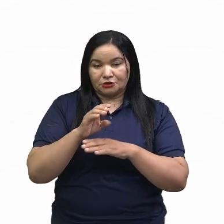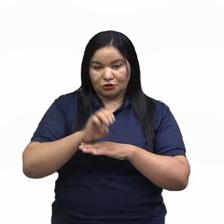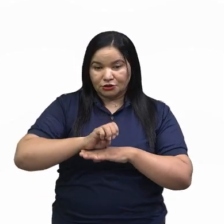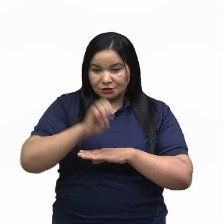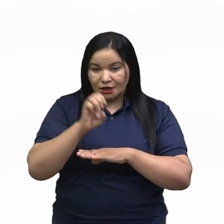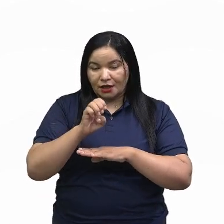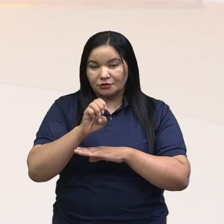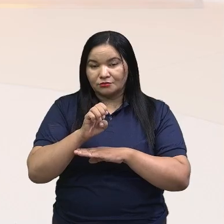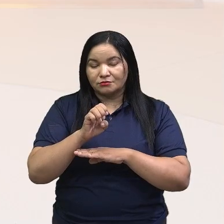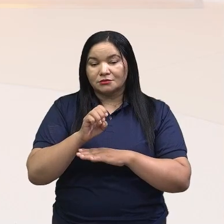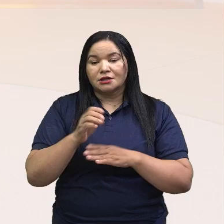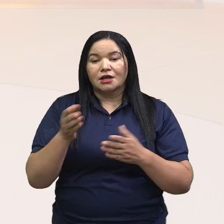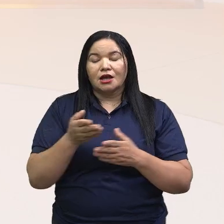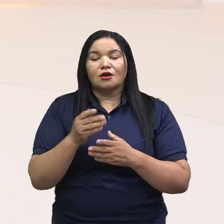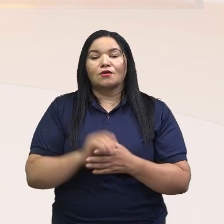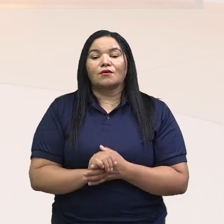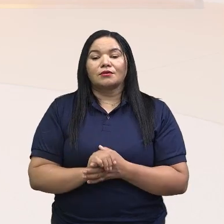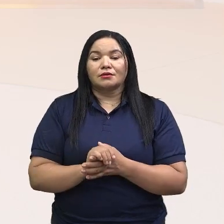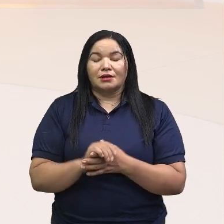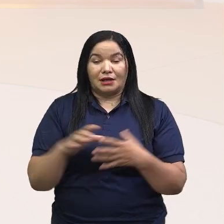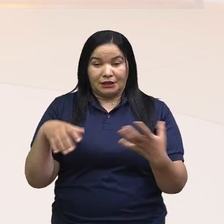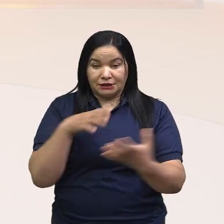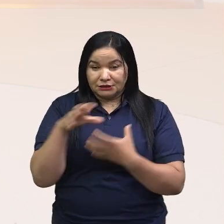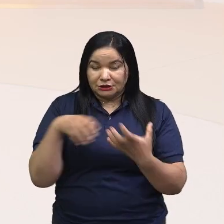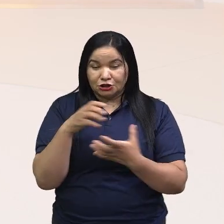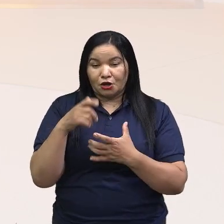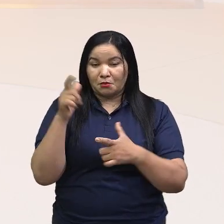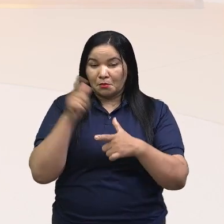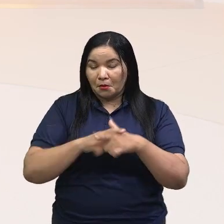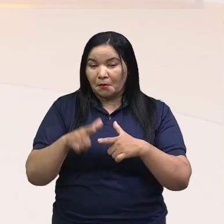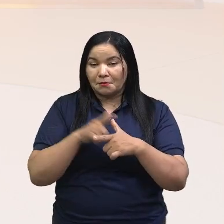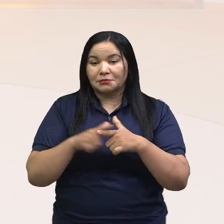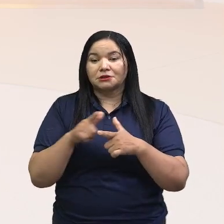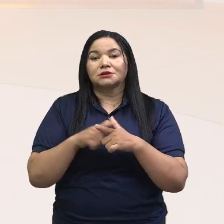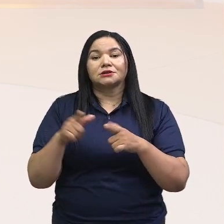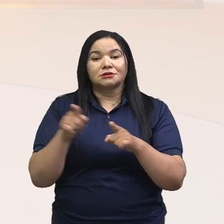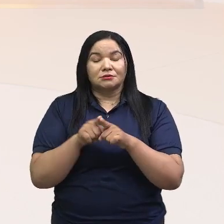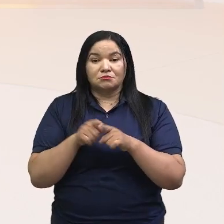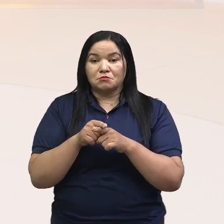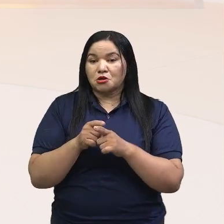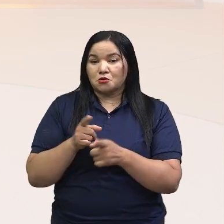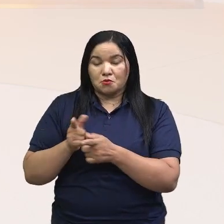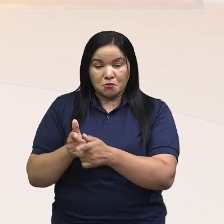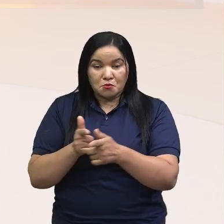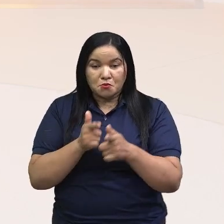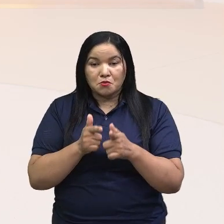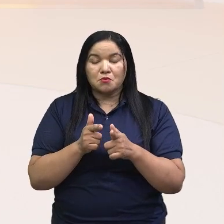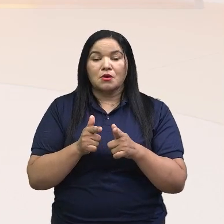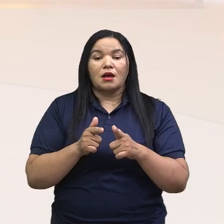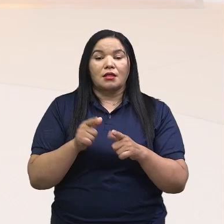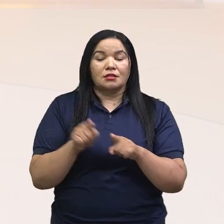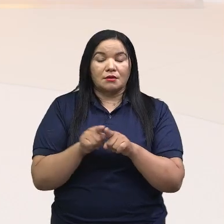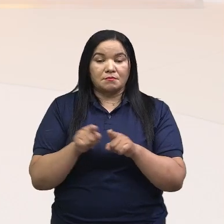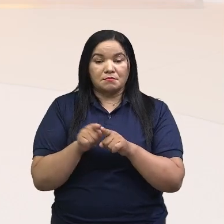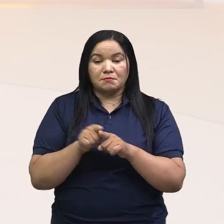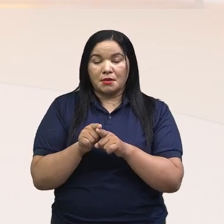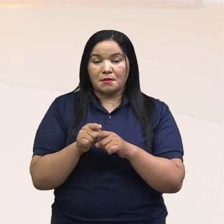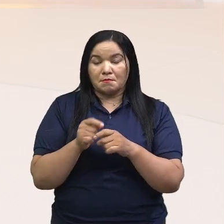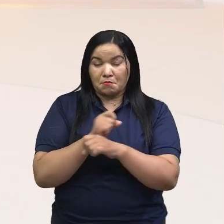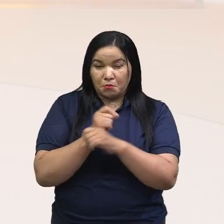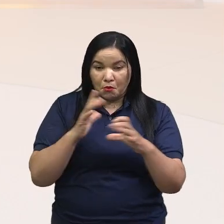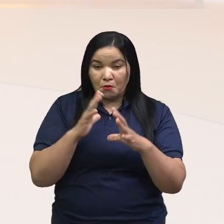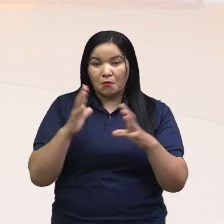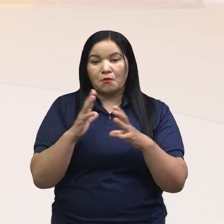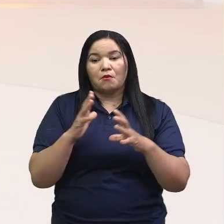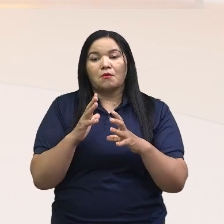que literalmente entrou em conflito bélico, né, com armas, bombas, contra o